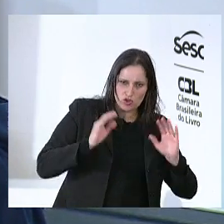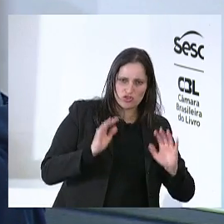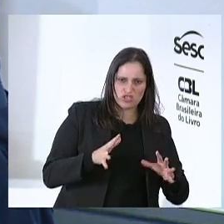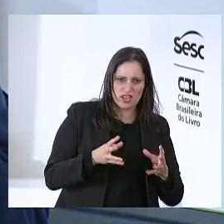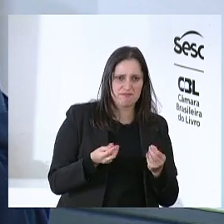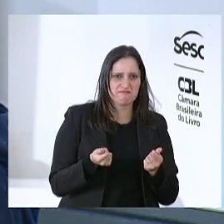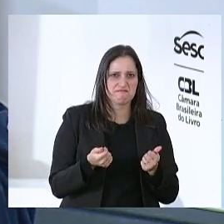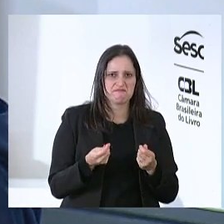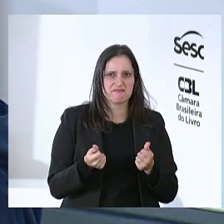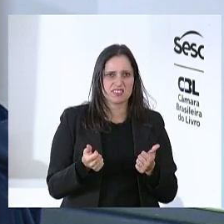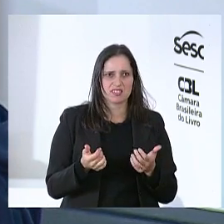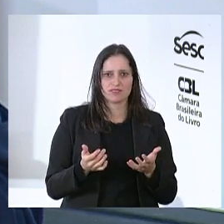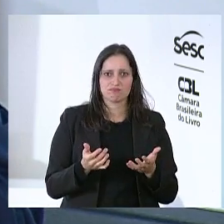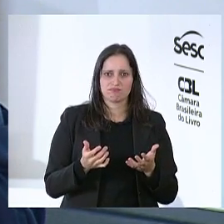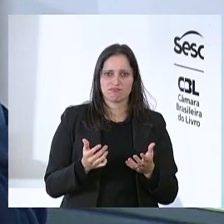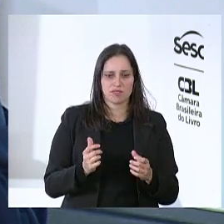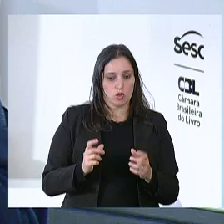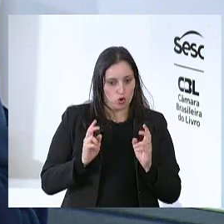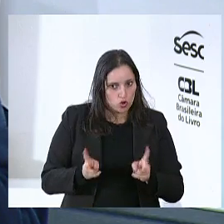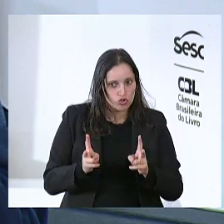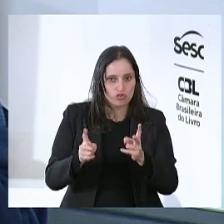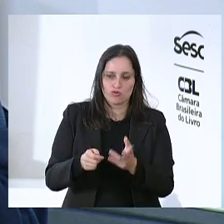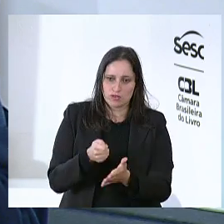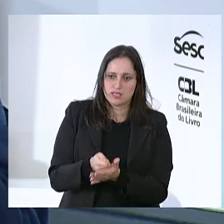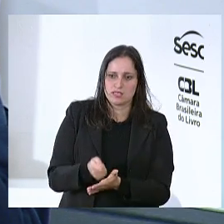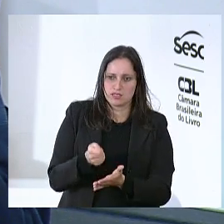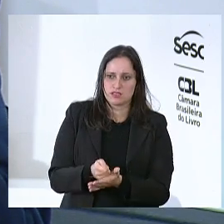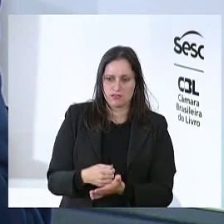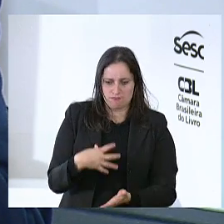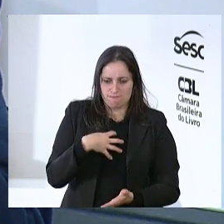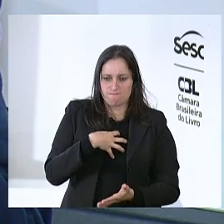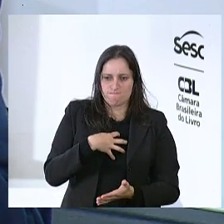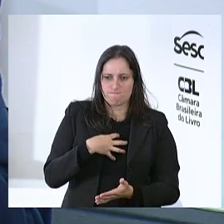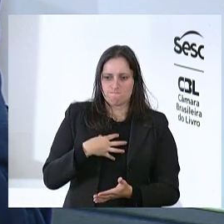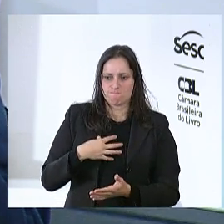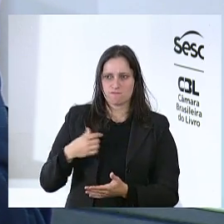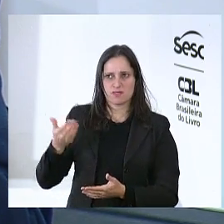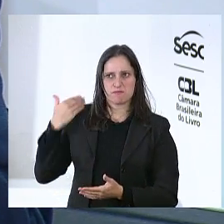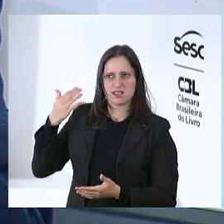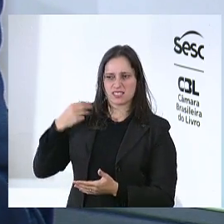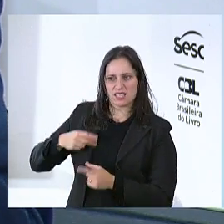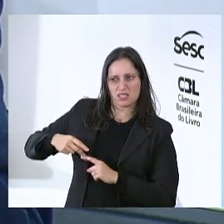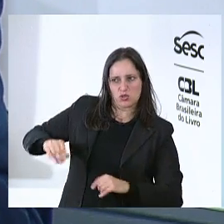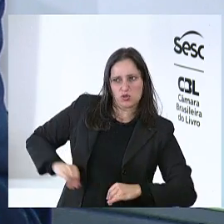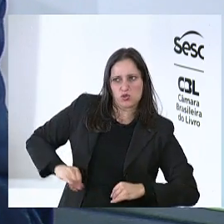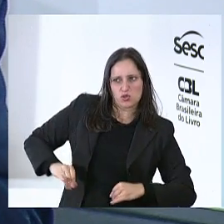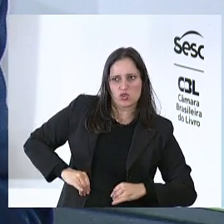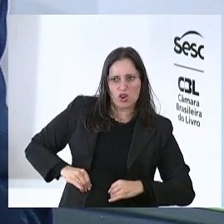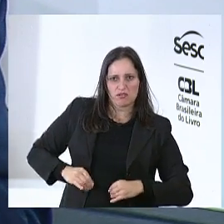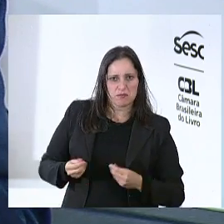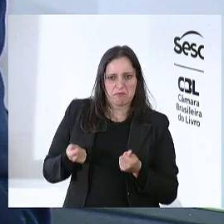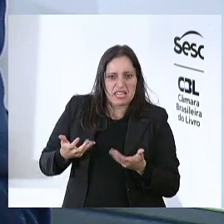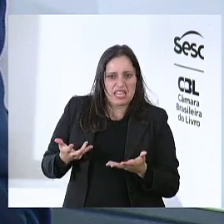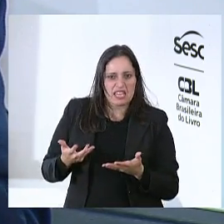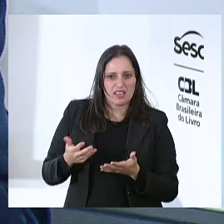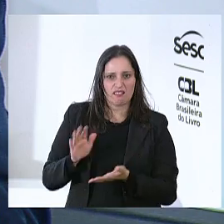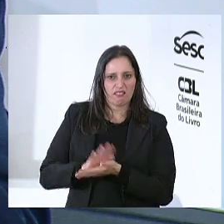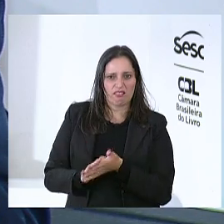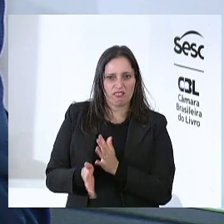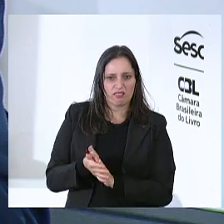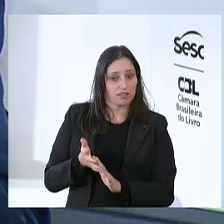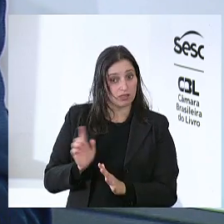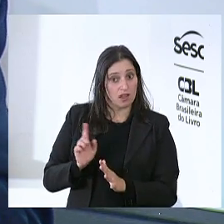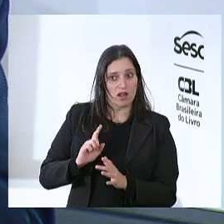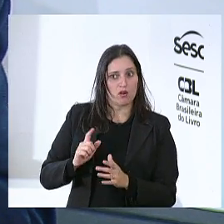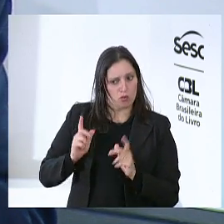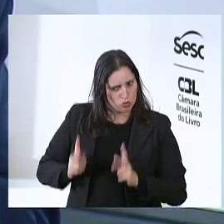Você dá sentido àquilo que você sofreu. Entende? Eu acho isso que é uma coisa mais forte do que eu aprendi.